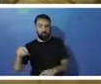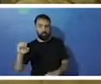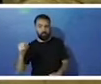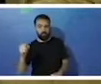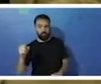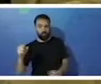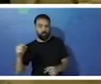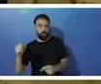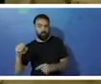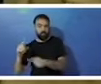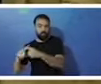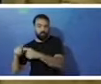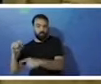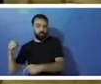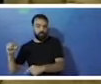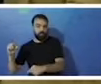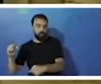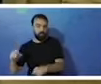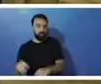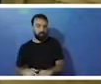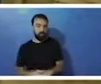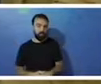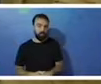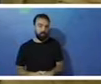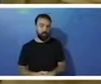do 64. Certo?